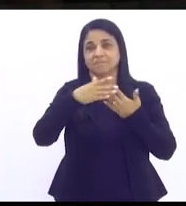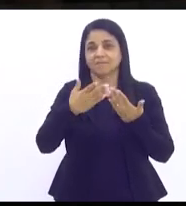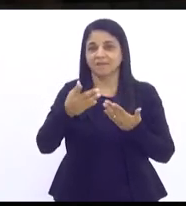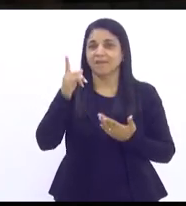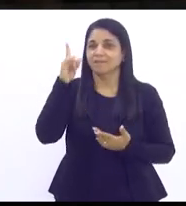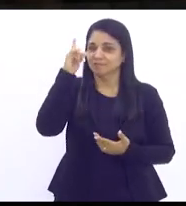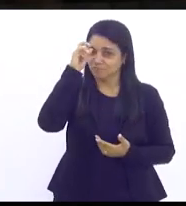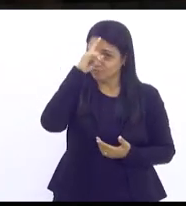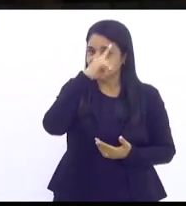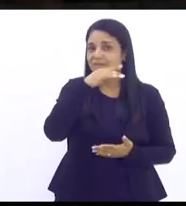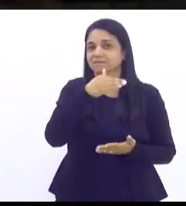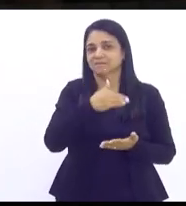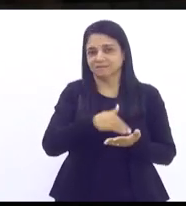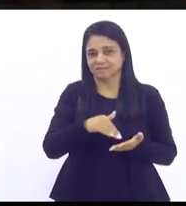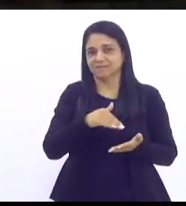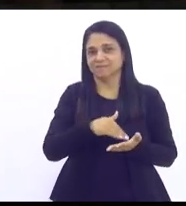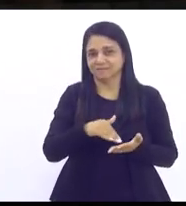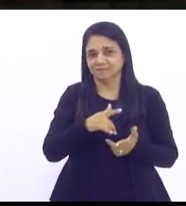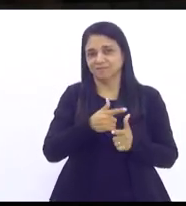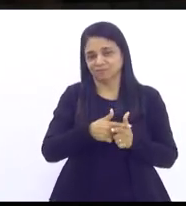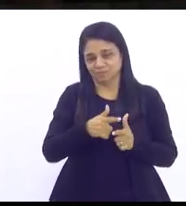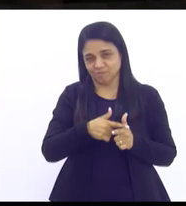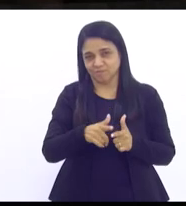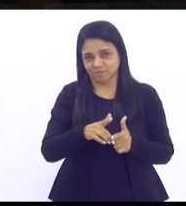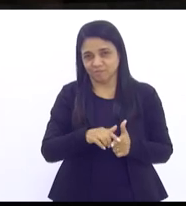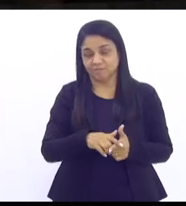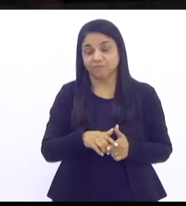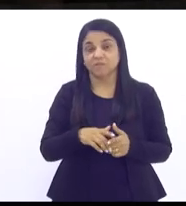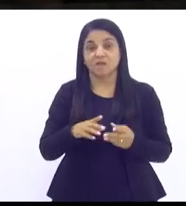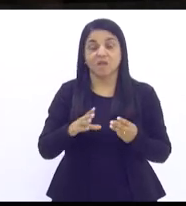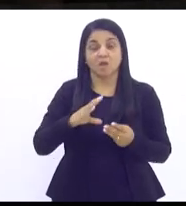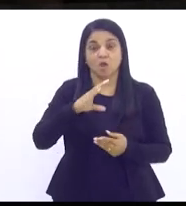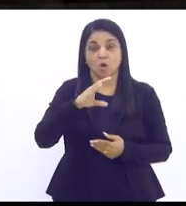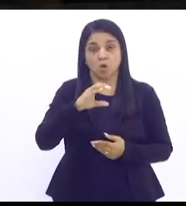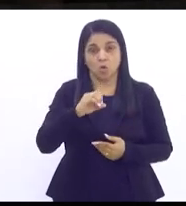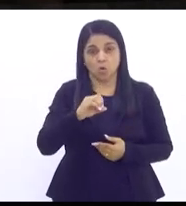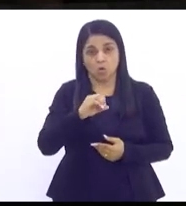das secretarias. E a Corregedoria Unificada,